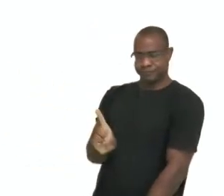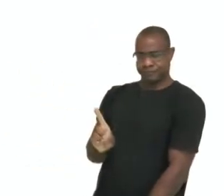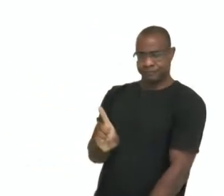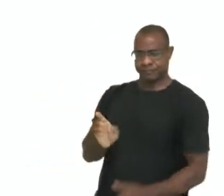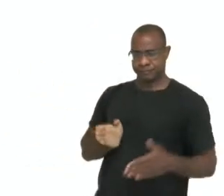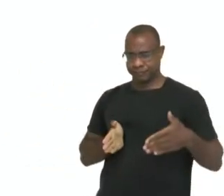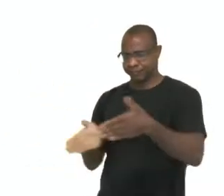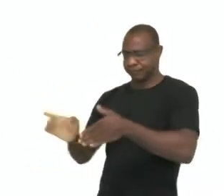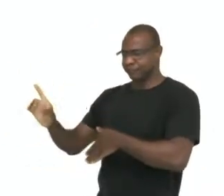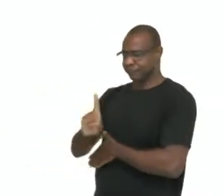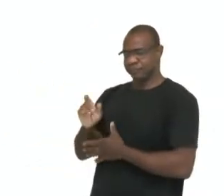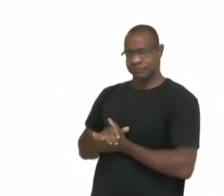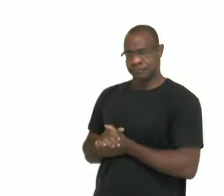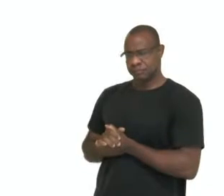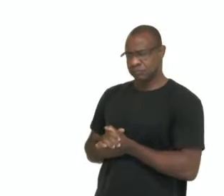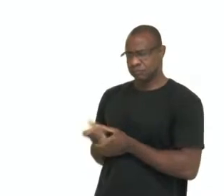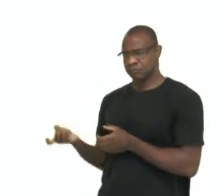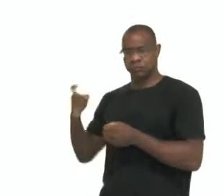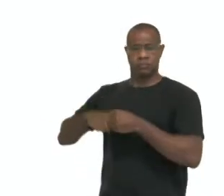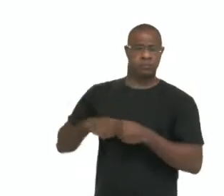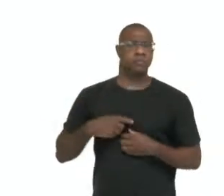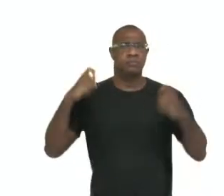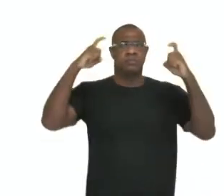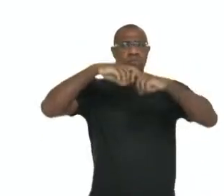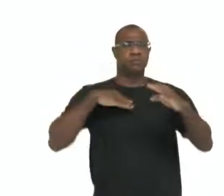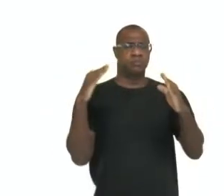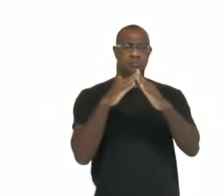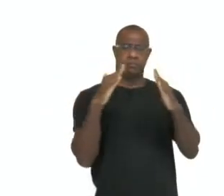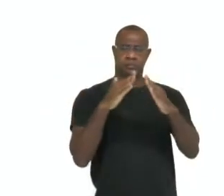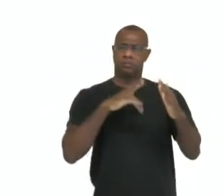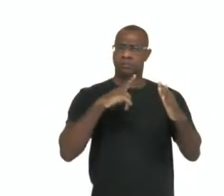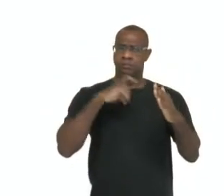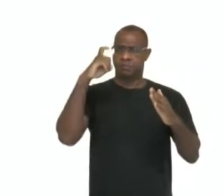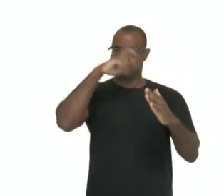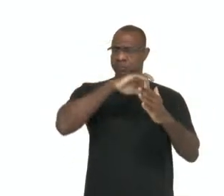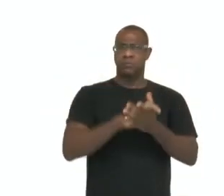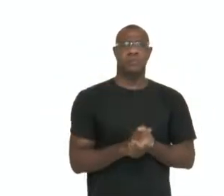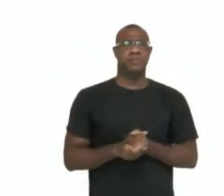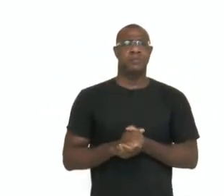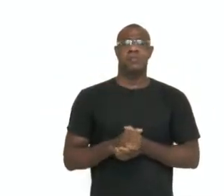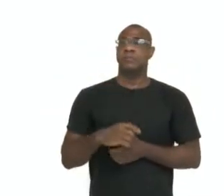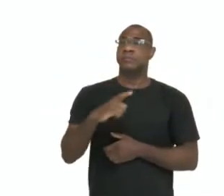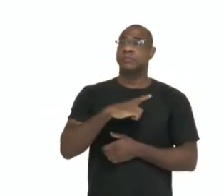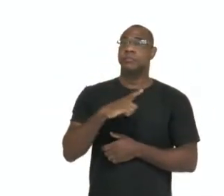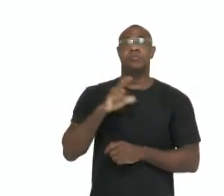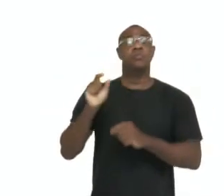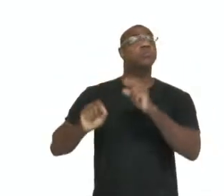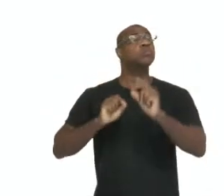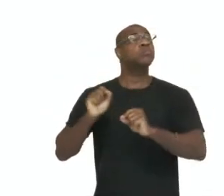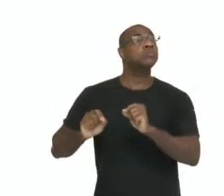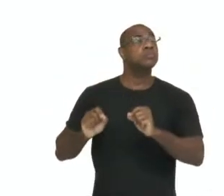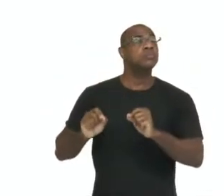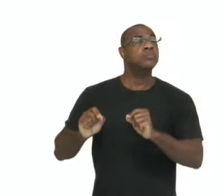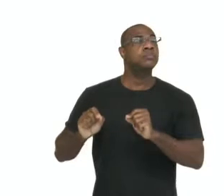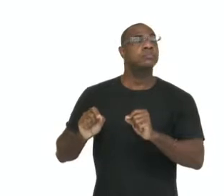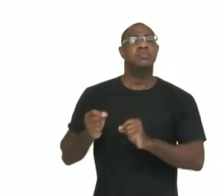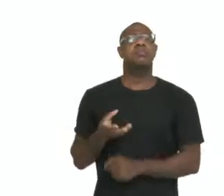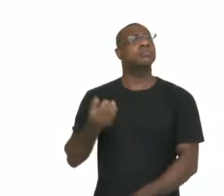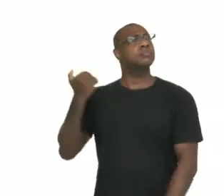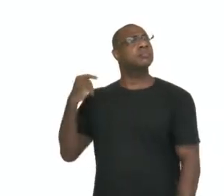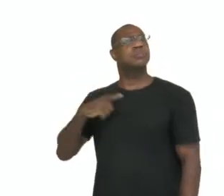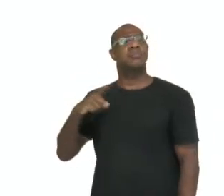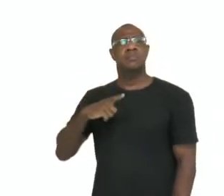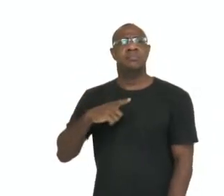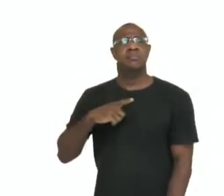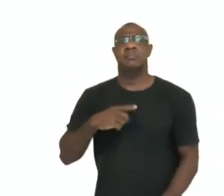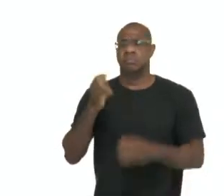disse que a dificuldade estava na casa ao pé, a gente do Pádua. Há algum tempo estou para